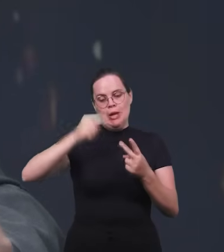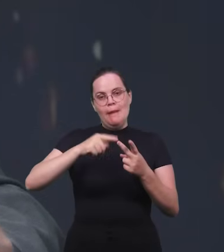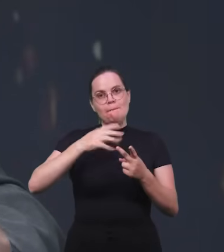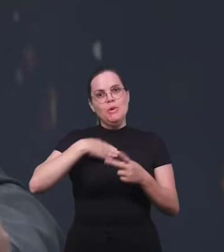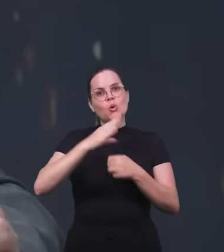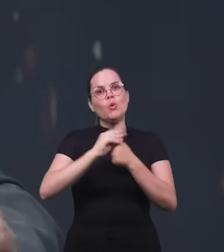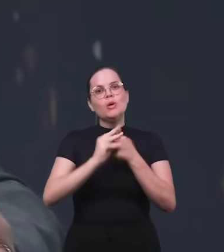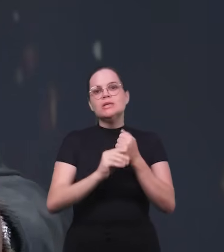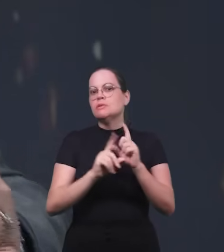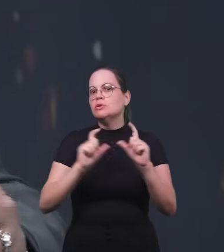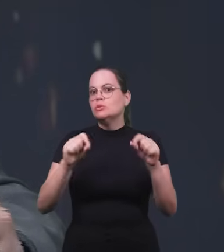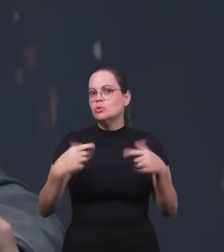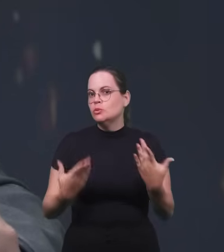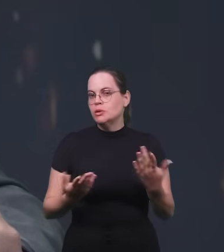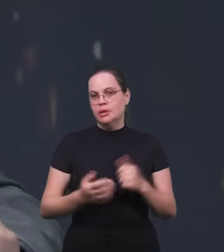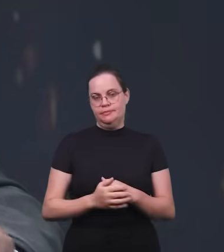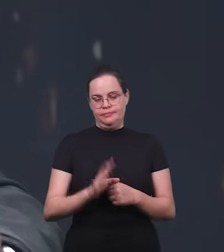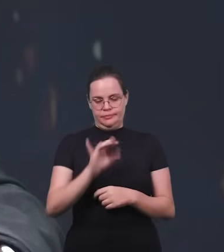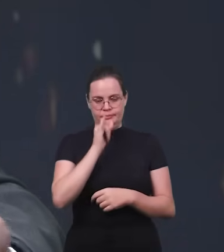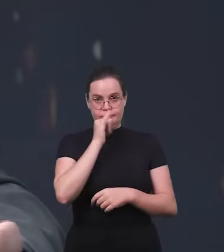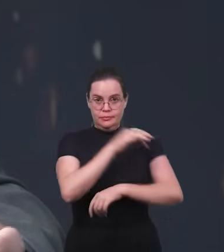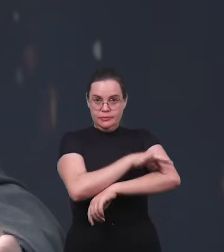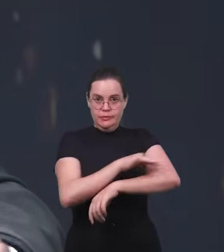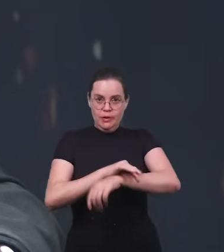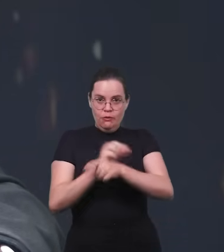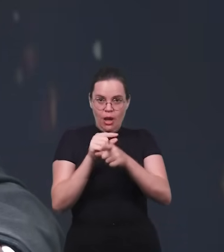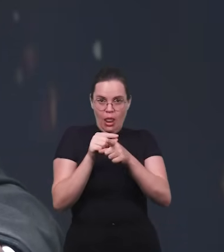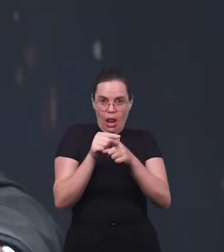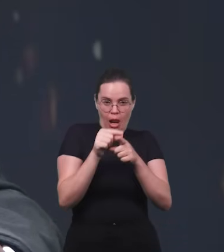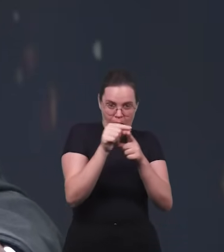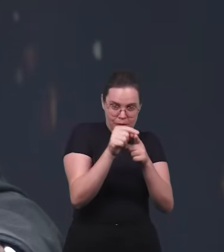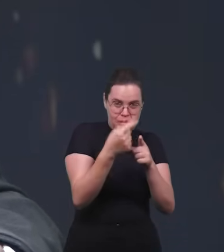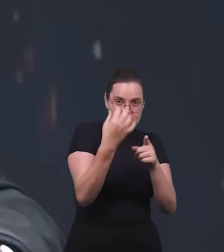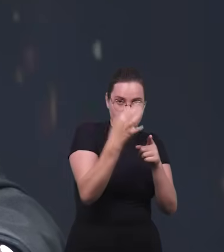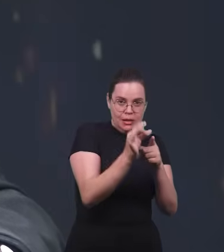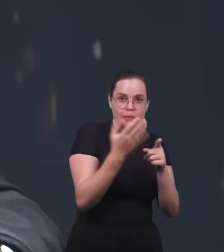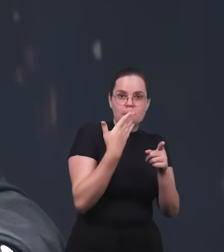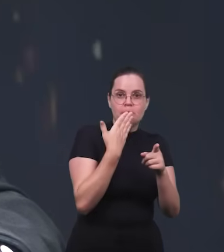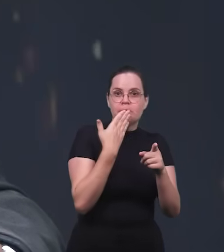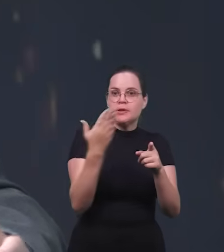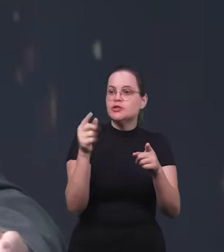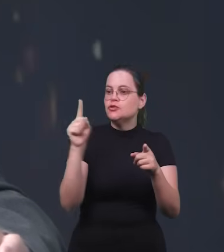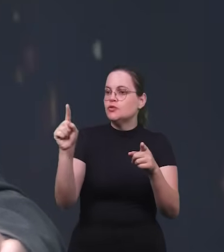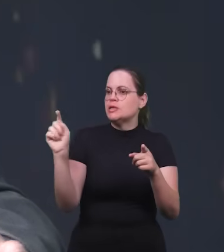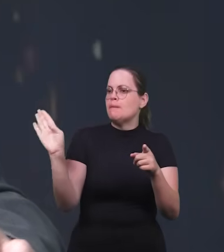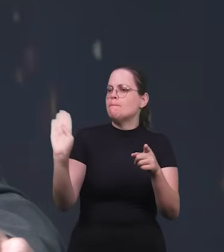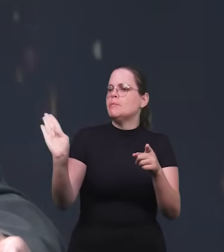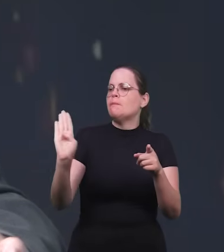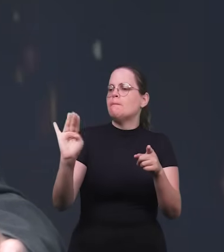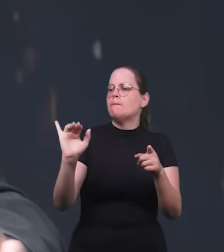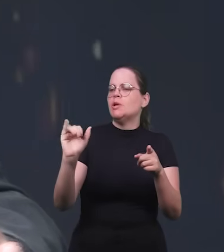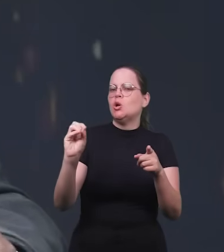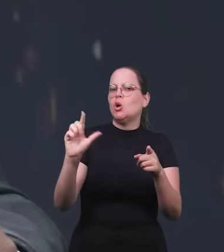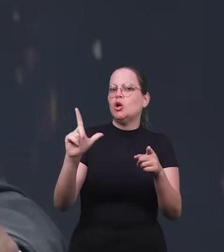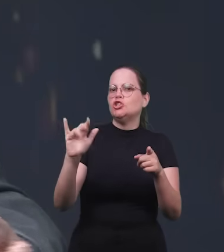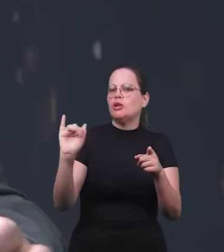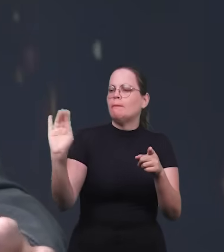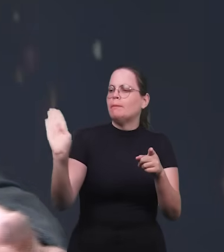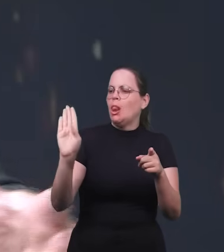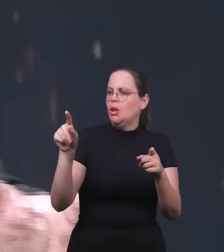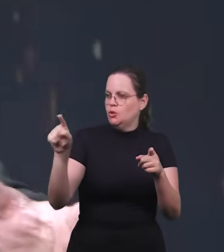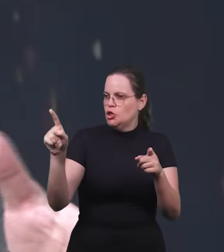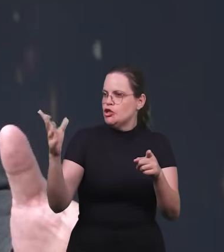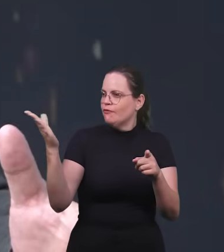exemplo, se a gente pegar um exemplo de uma física quântica, colocar para uma pessoa que é expert em biologia, ele não